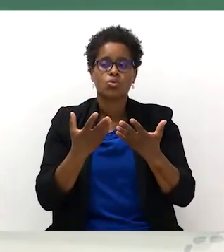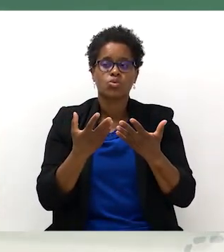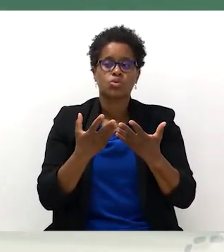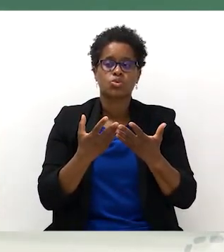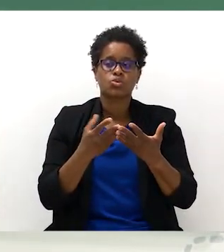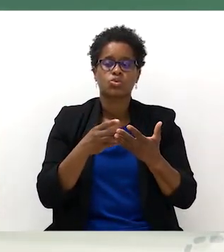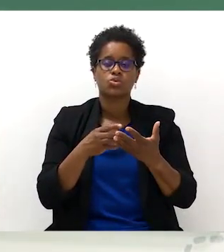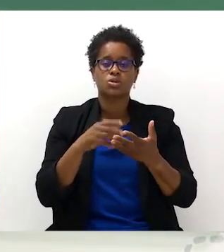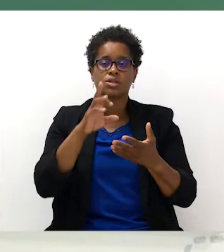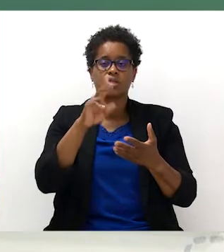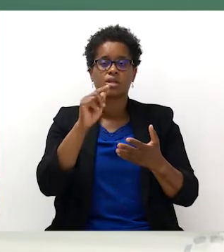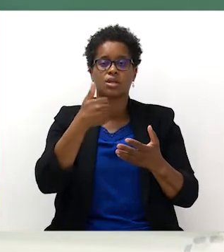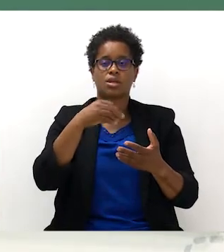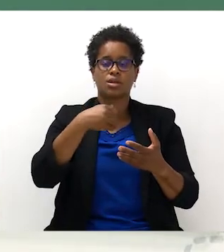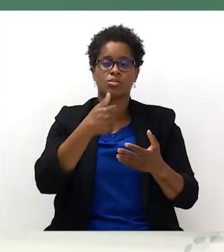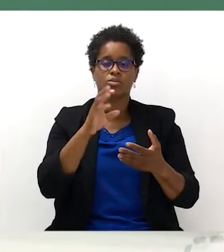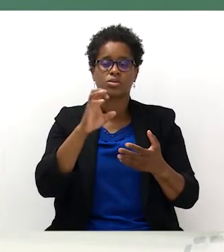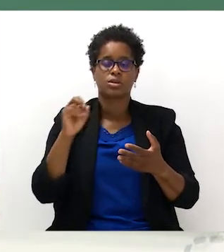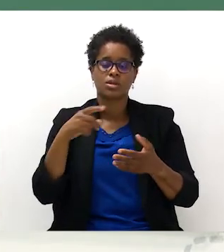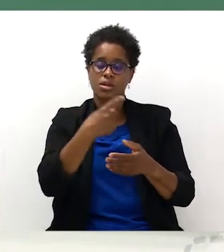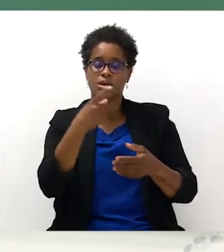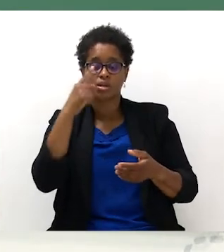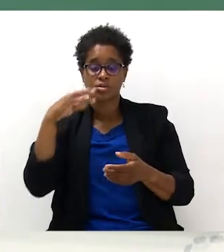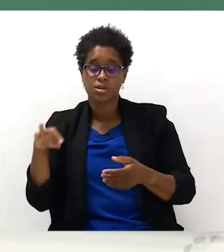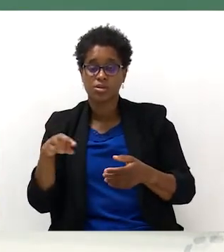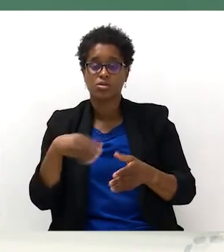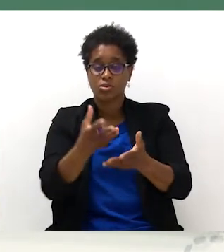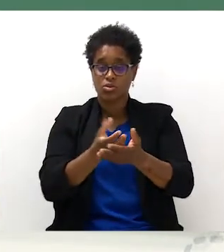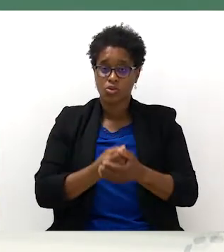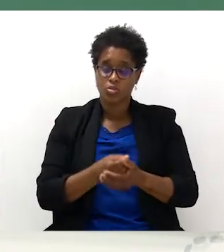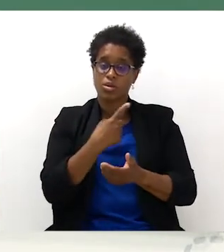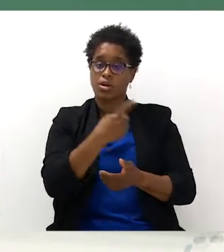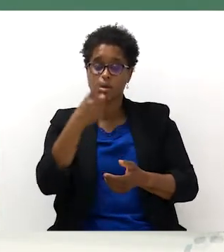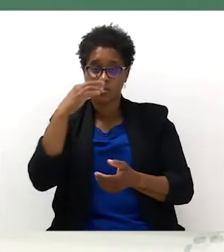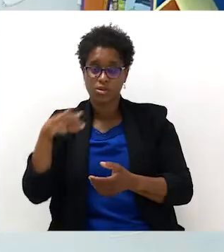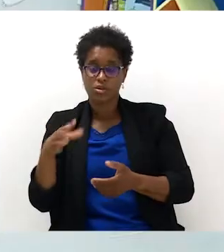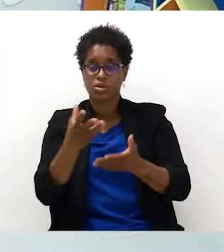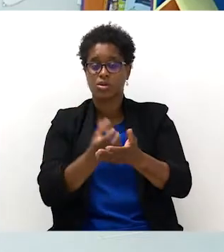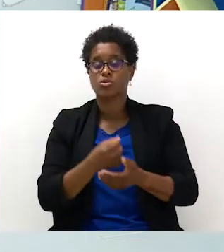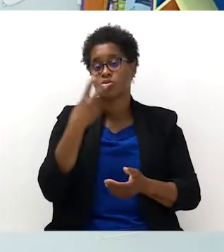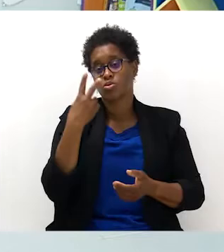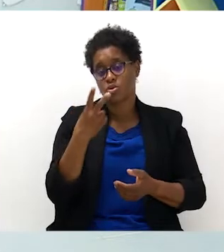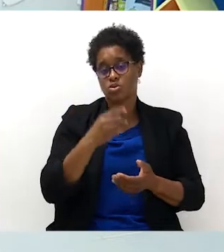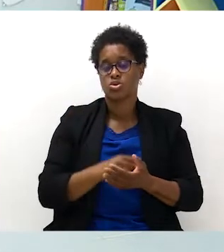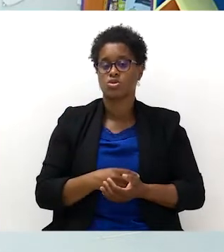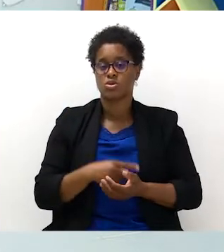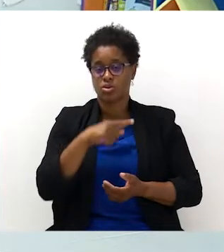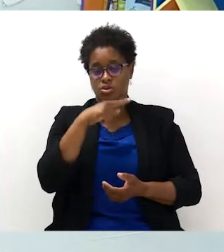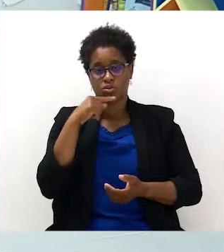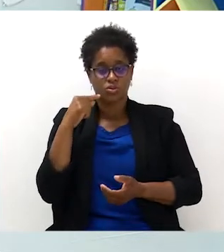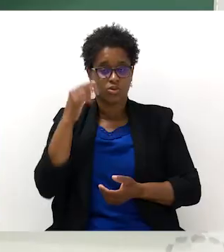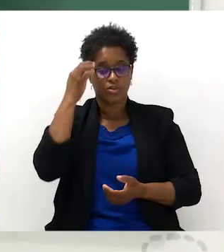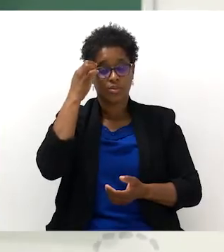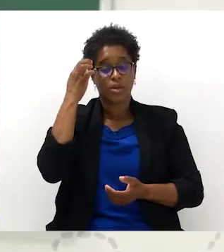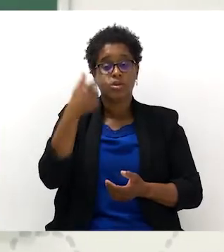Quantos repousados é que cada menino recebeu? Cada menino recebeu 2 repousados.